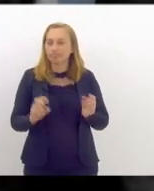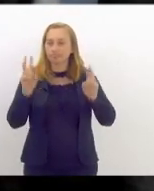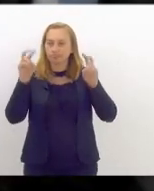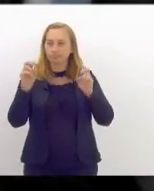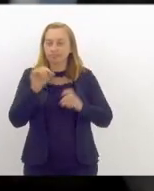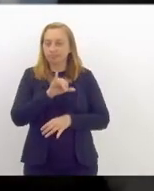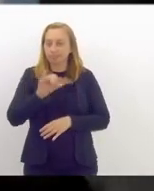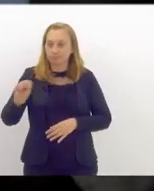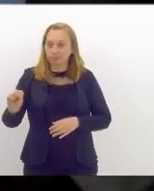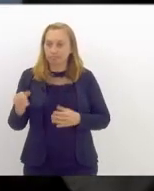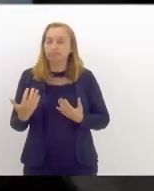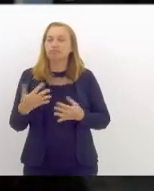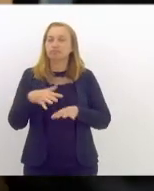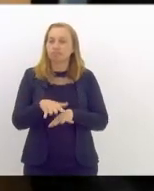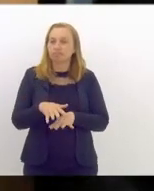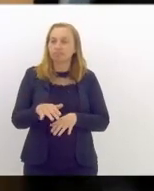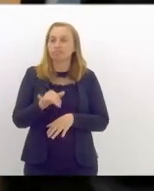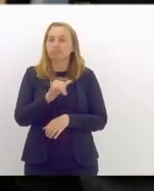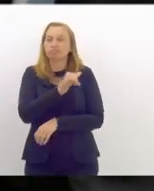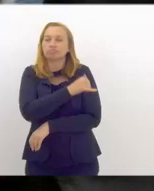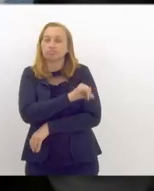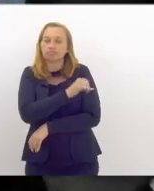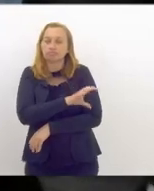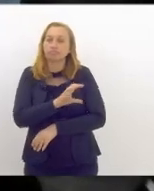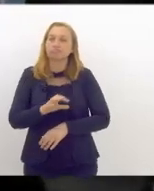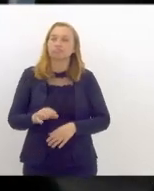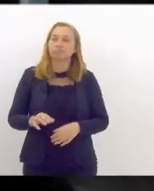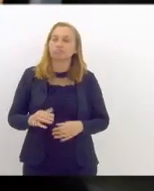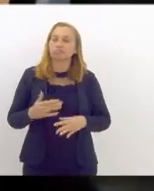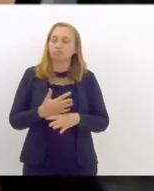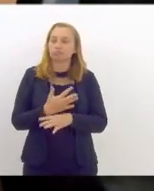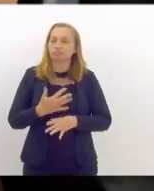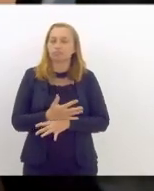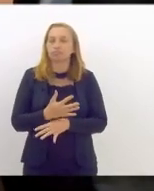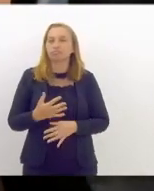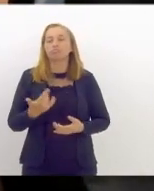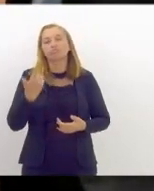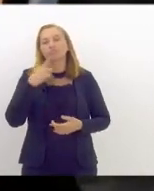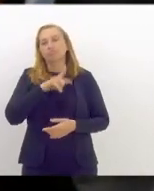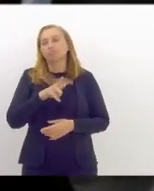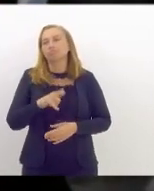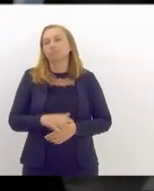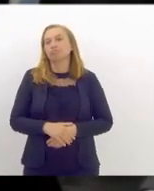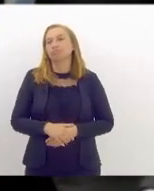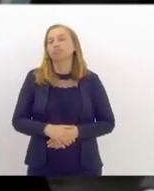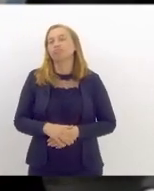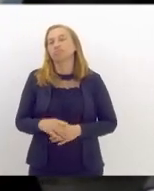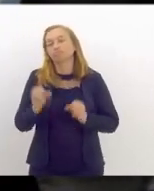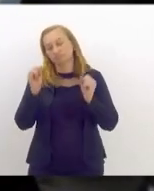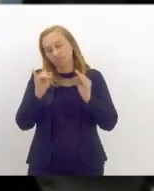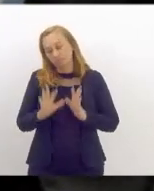do ICMS da inclusão da cidade do Rio de Janeiro conseguimos colocar tô passando Panorama porque houve um